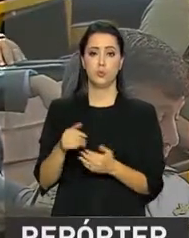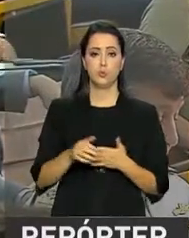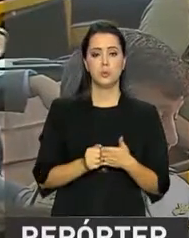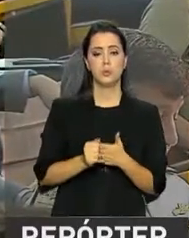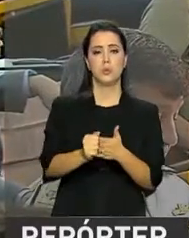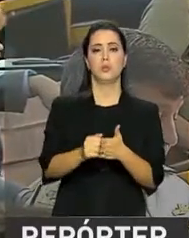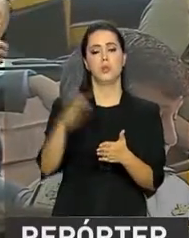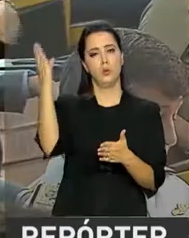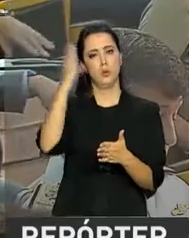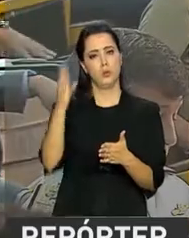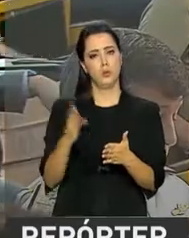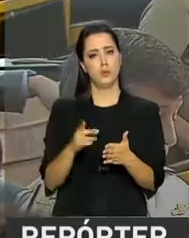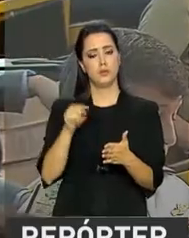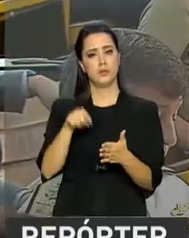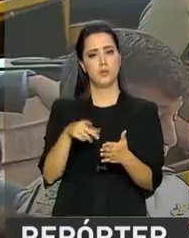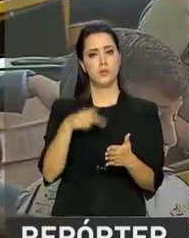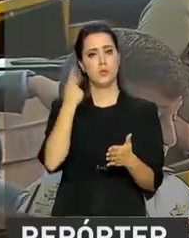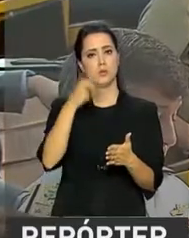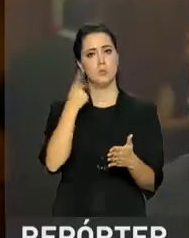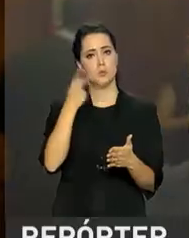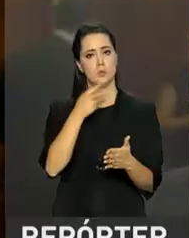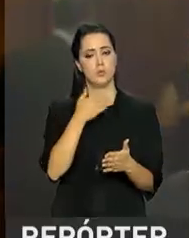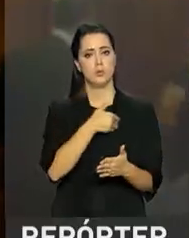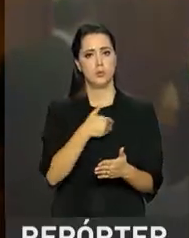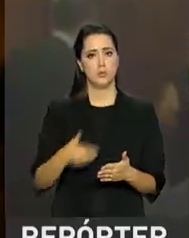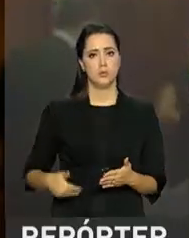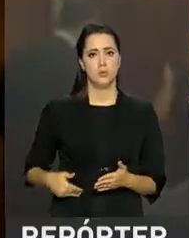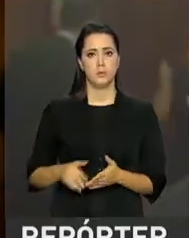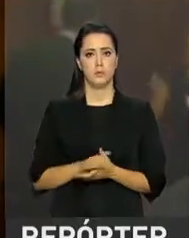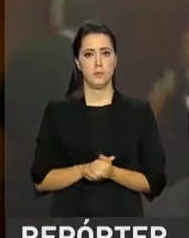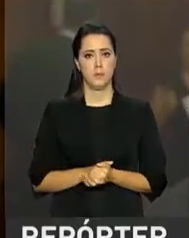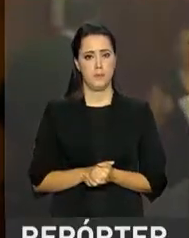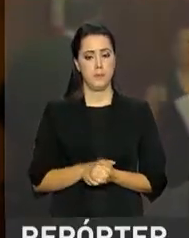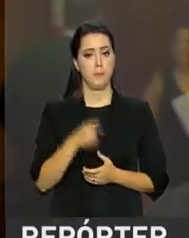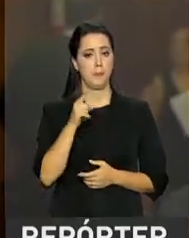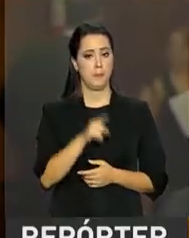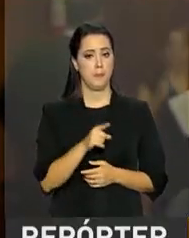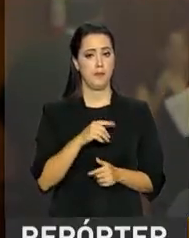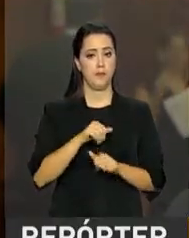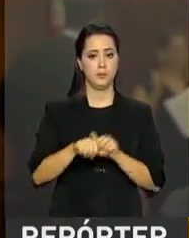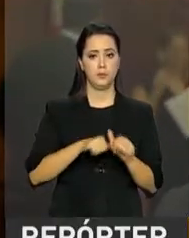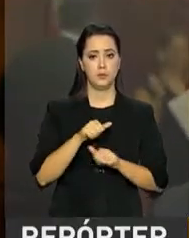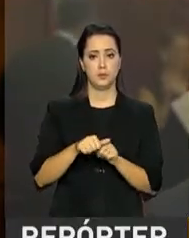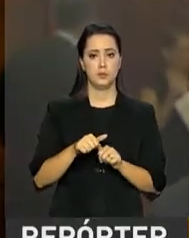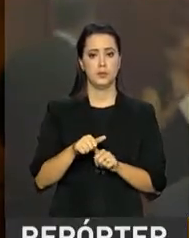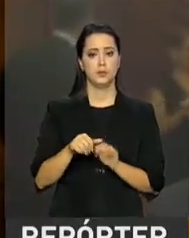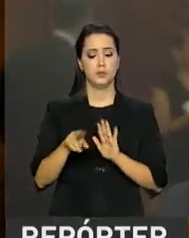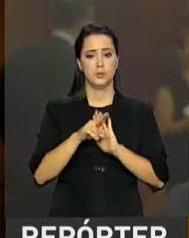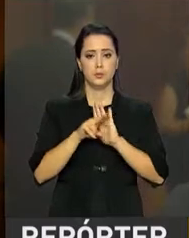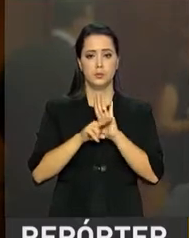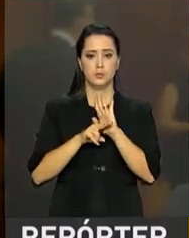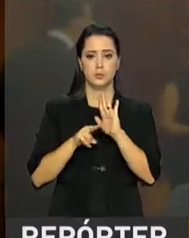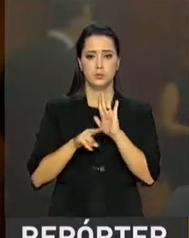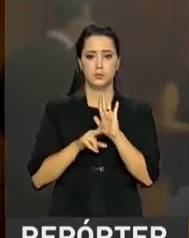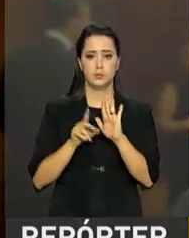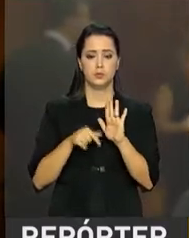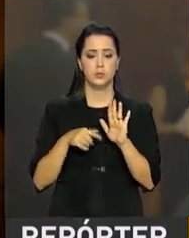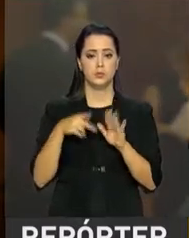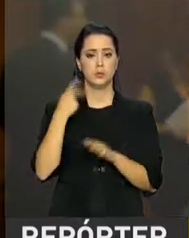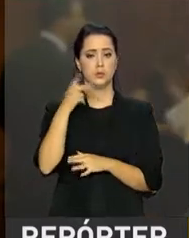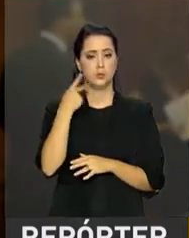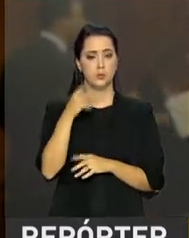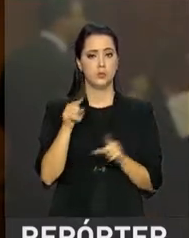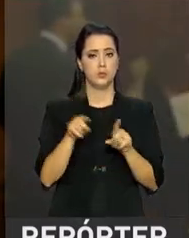governo na adoção de políticas públicas o nosso objetivo aqui ao formular estratégias do estado é sempre ter como foco os